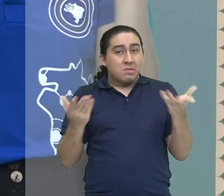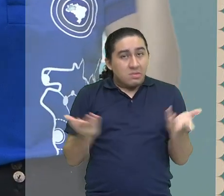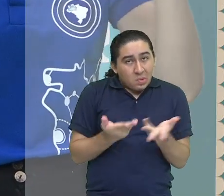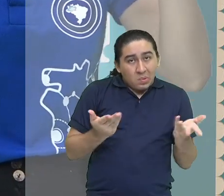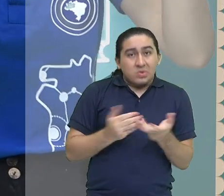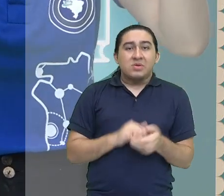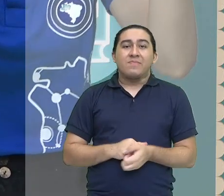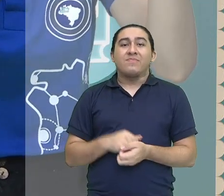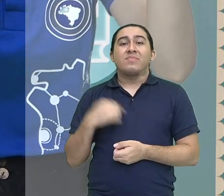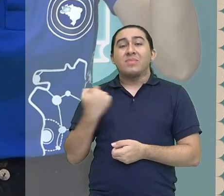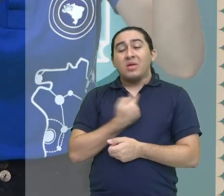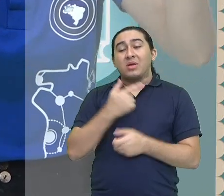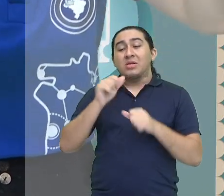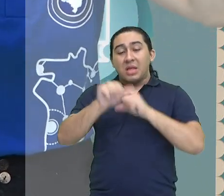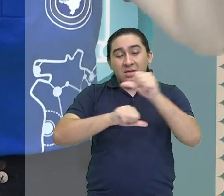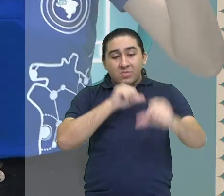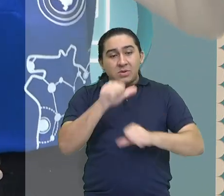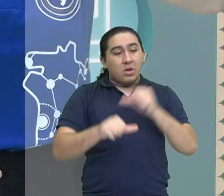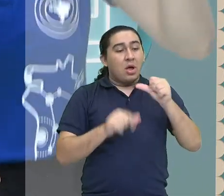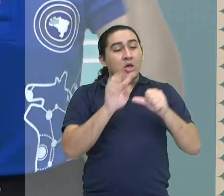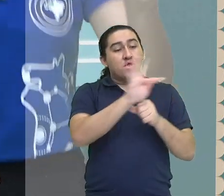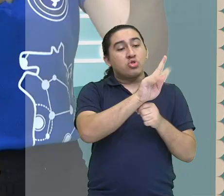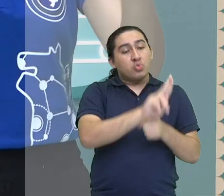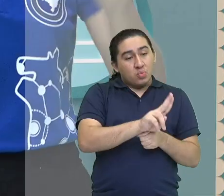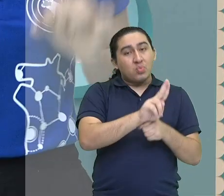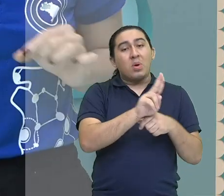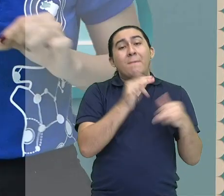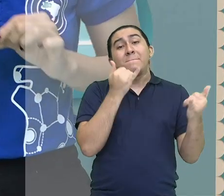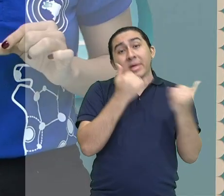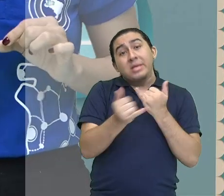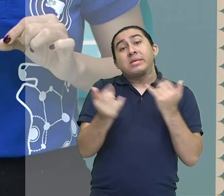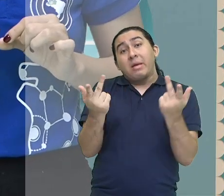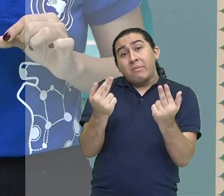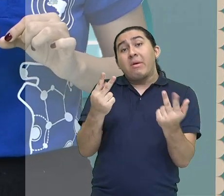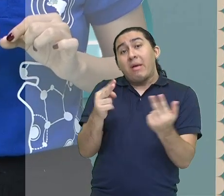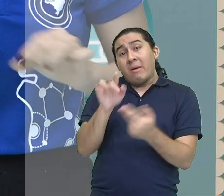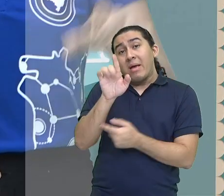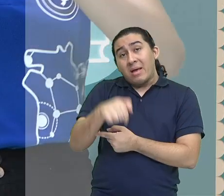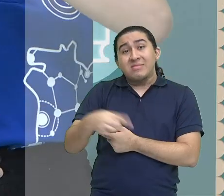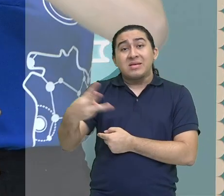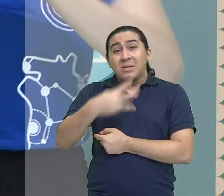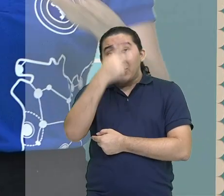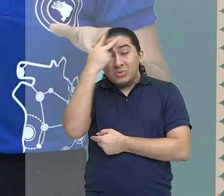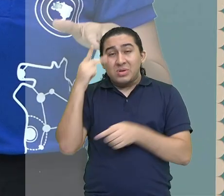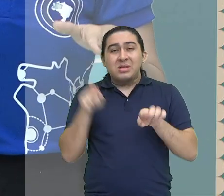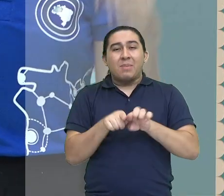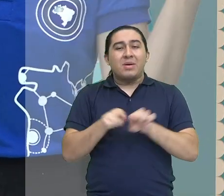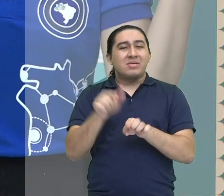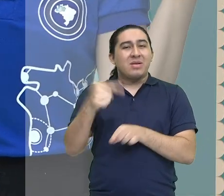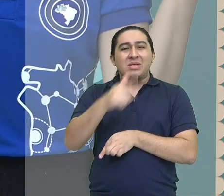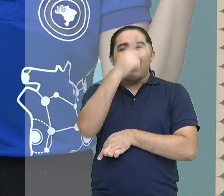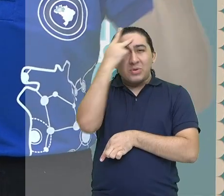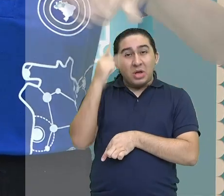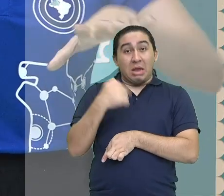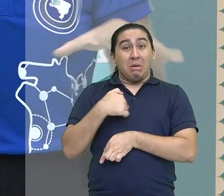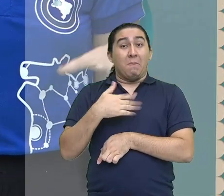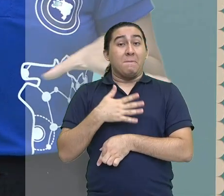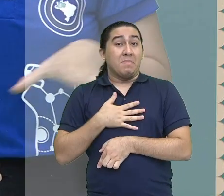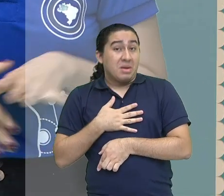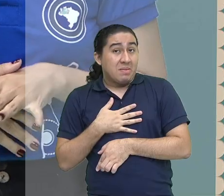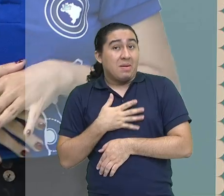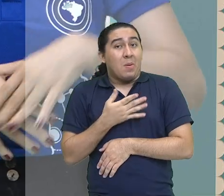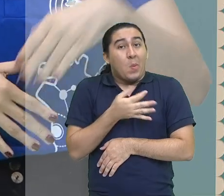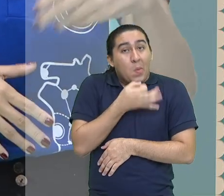estamos conjugando o tu como se ele também fosse um pronome de terceira pessoa. Ninguém fala, eu acho, tá? Pelo menos na